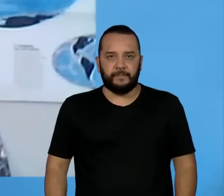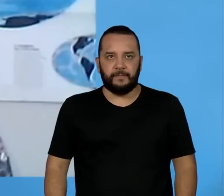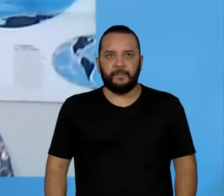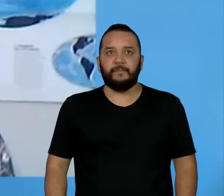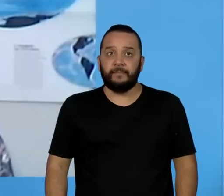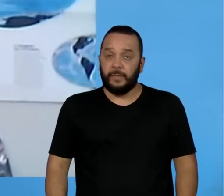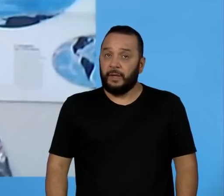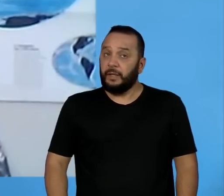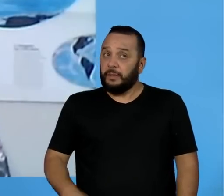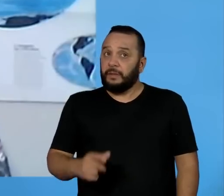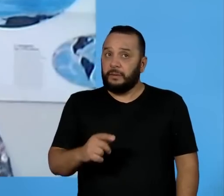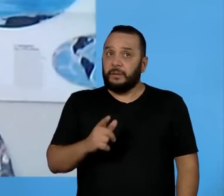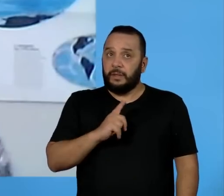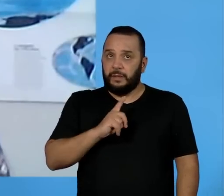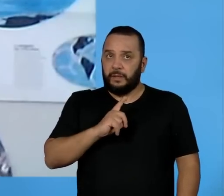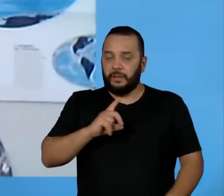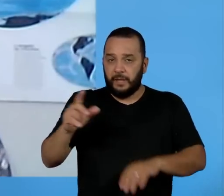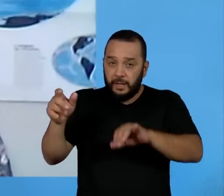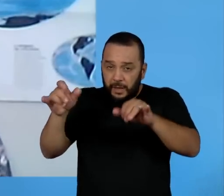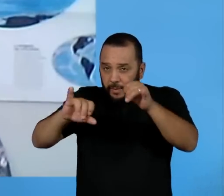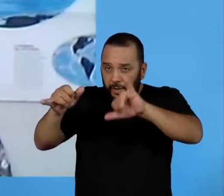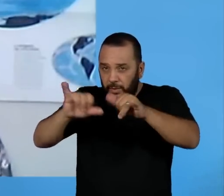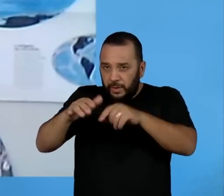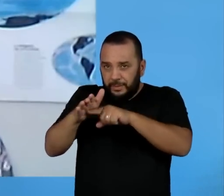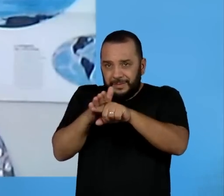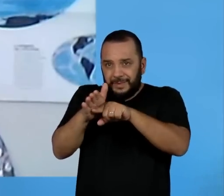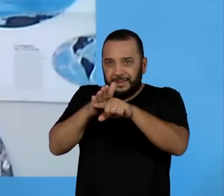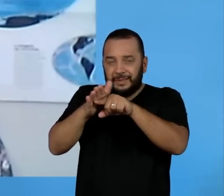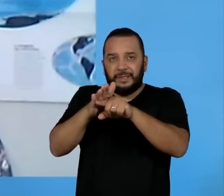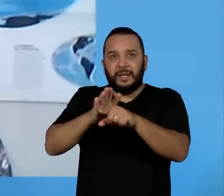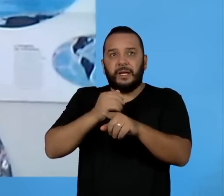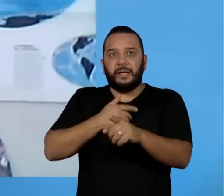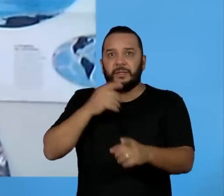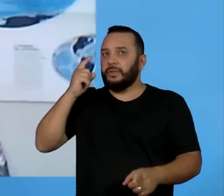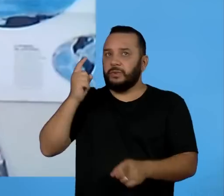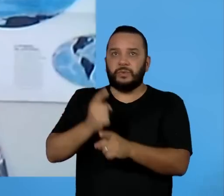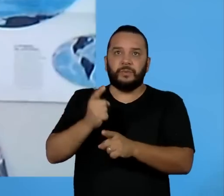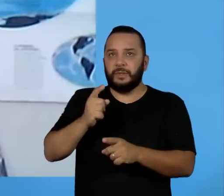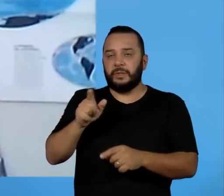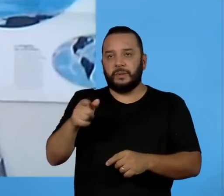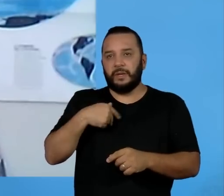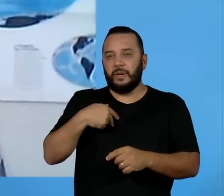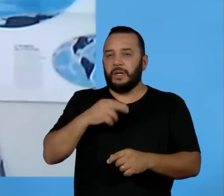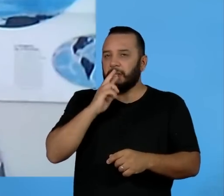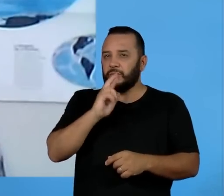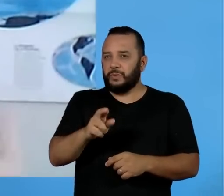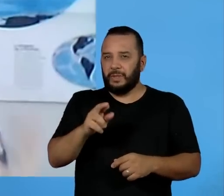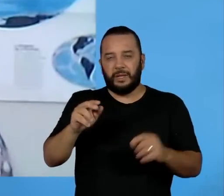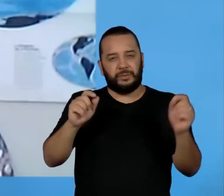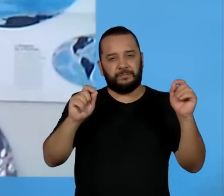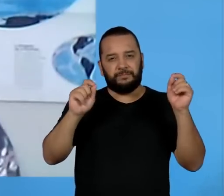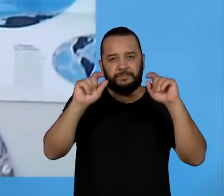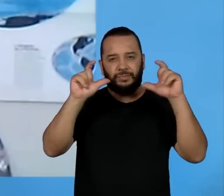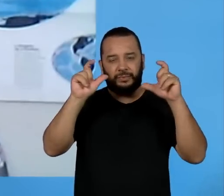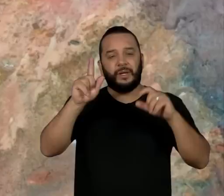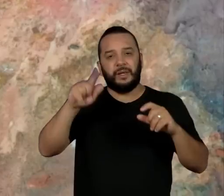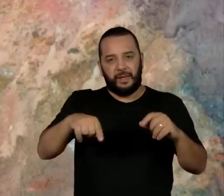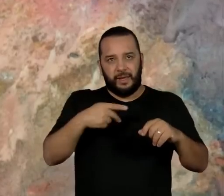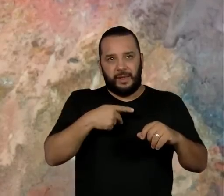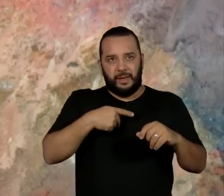Em laboratório, a partir de análises, nós chegamos, nesses resultados, que realmente são rochas de